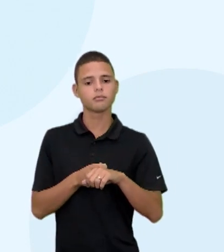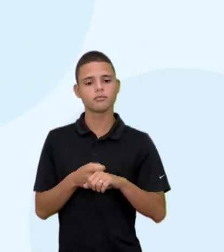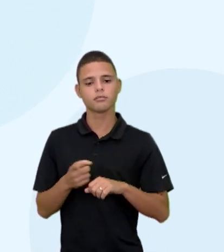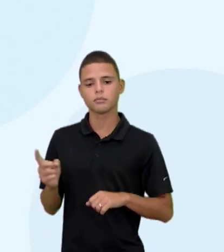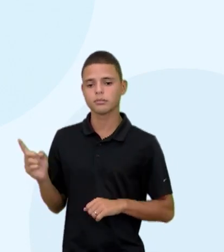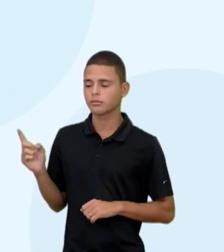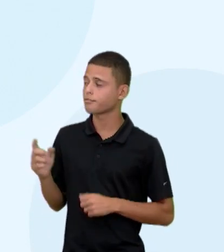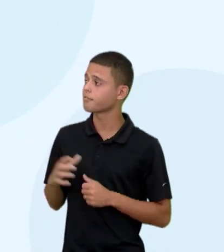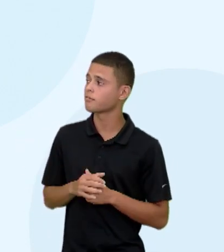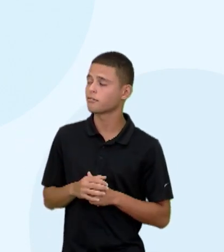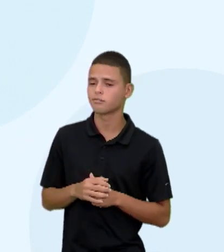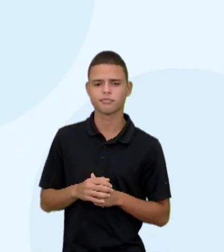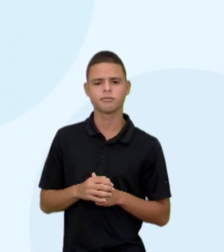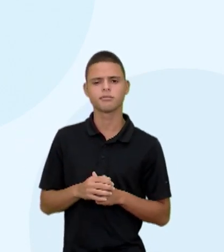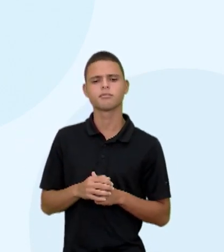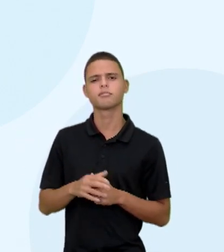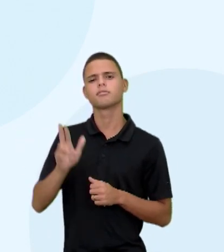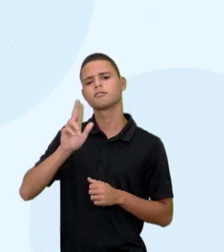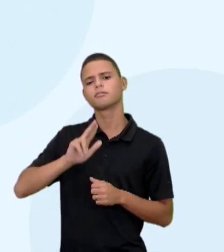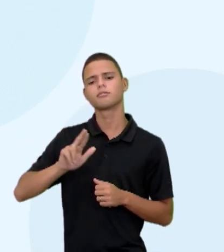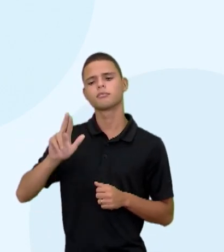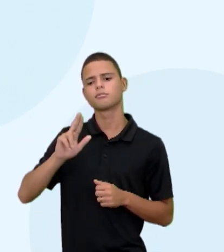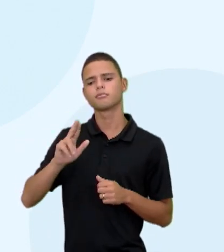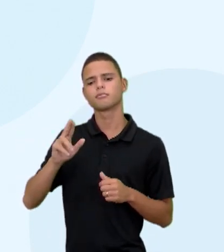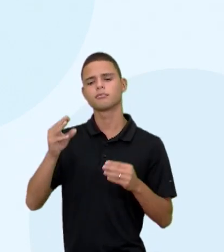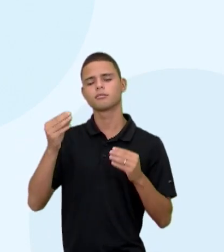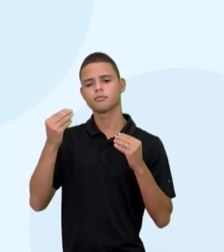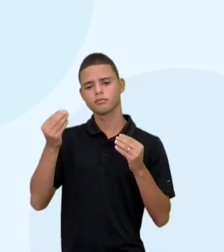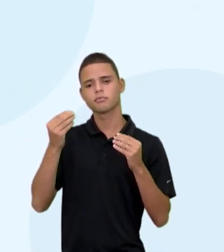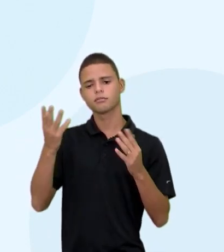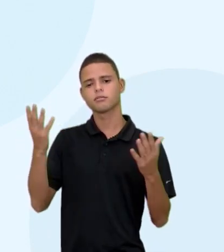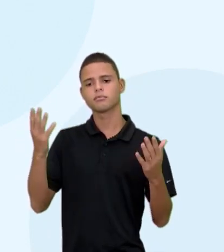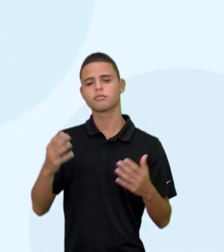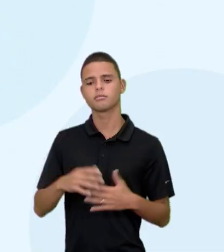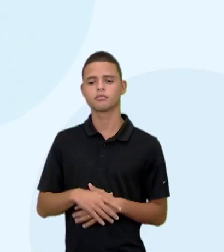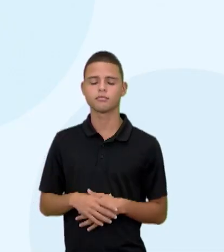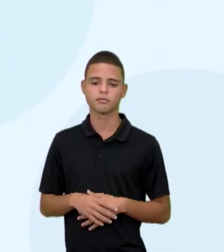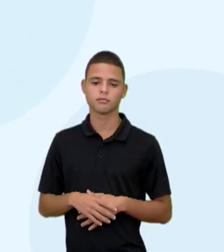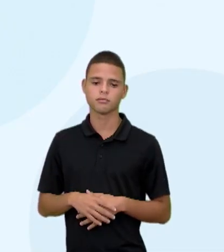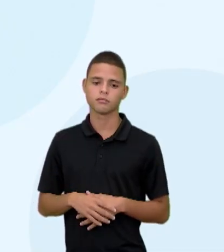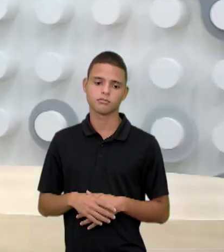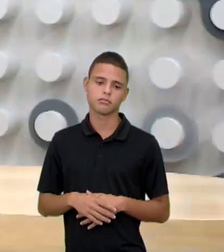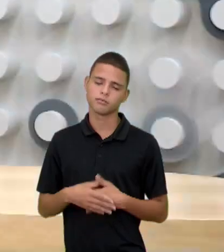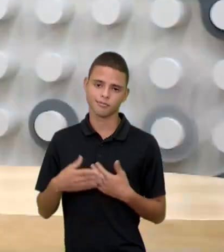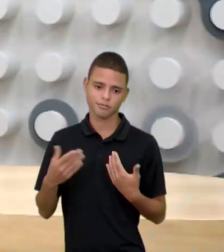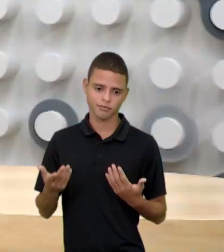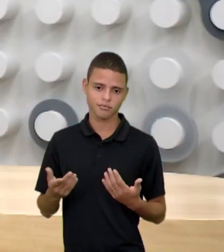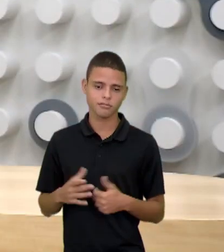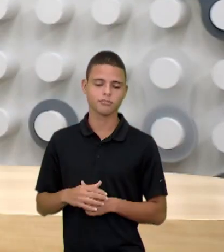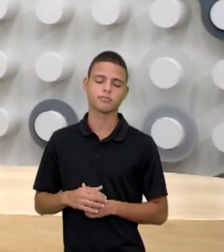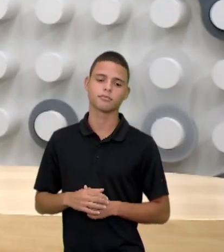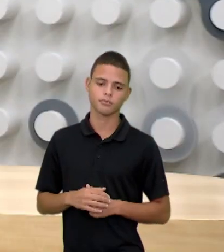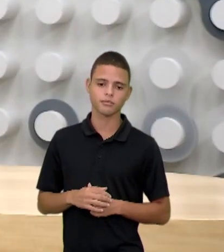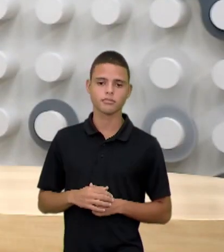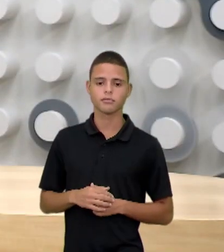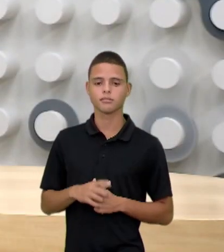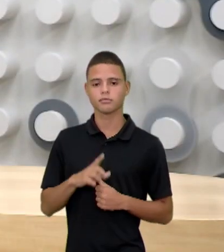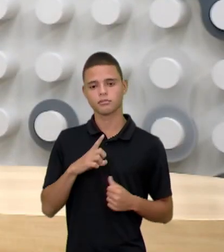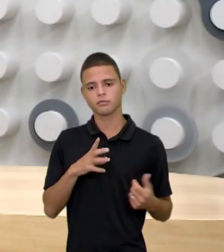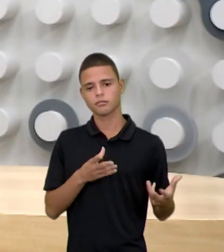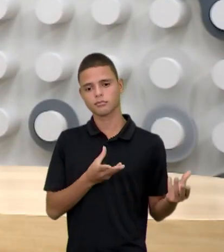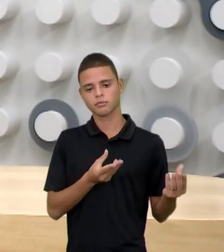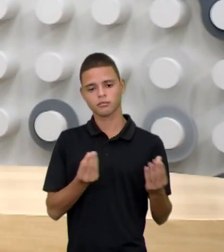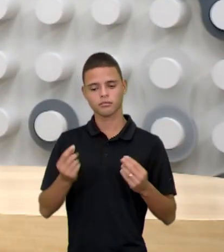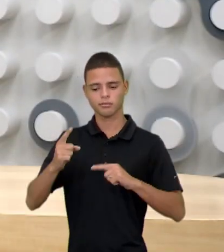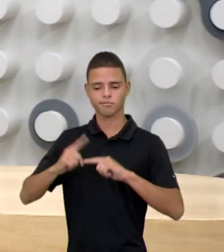que, sinceramente, você vai usar para quê isso aí, né? É uma situação, ela é um sedimento, né, com um monte de objetos